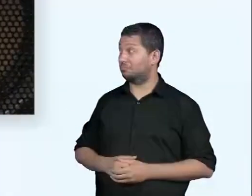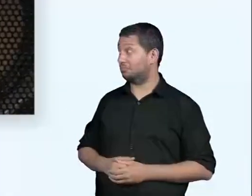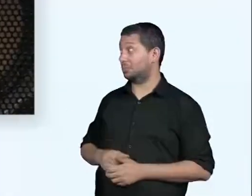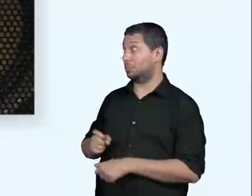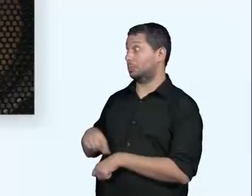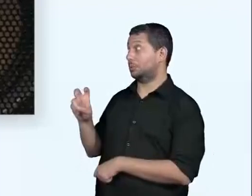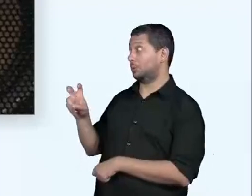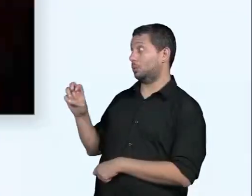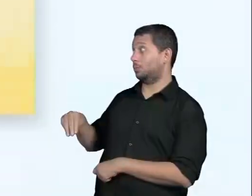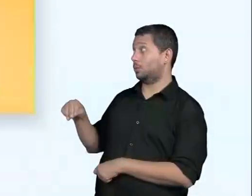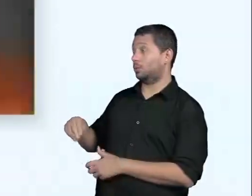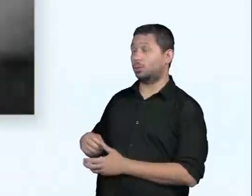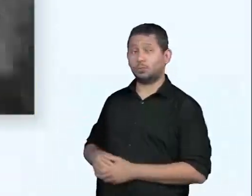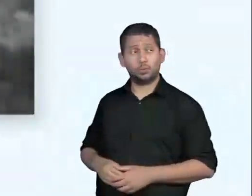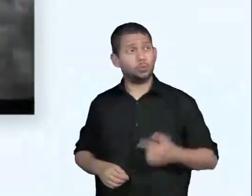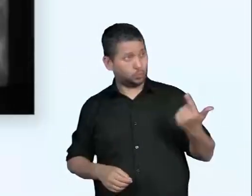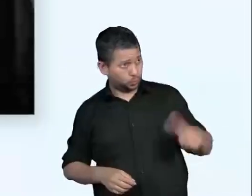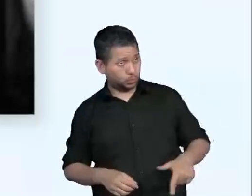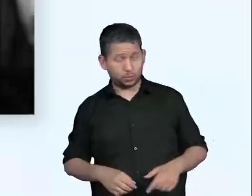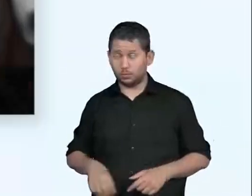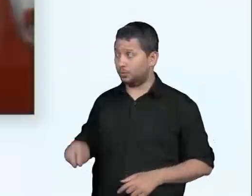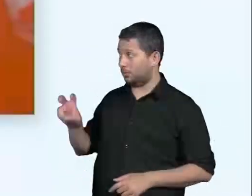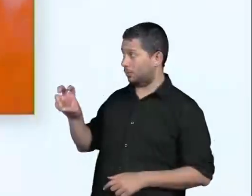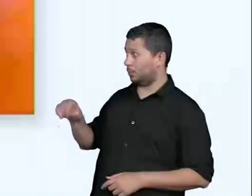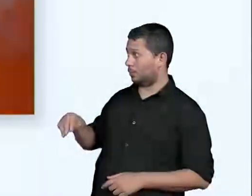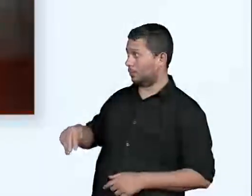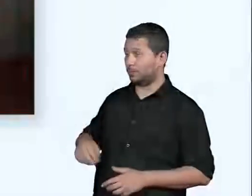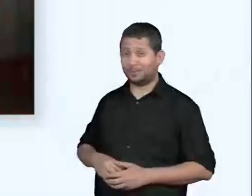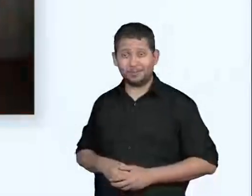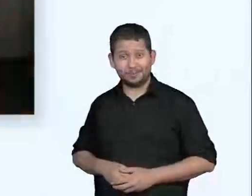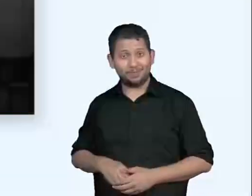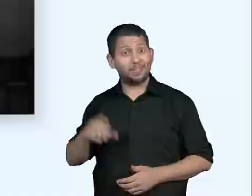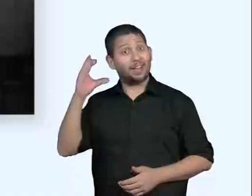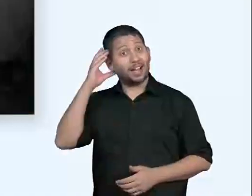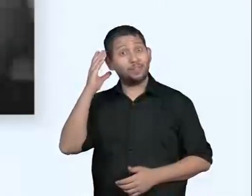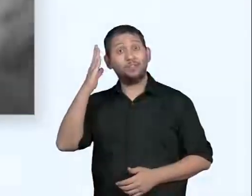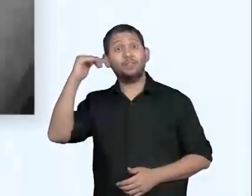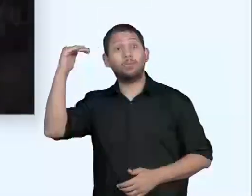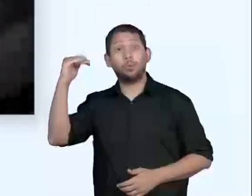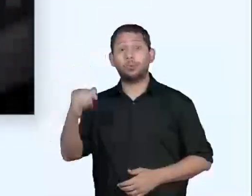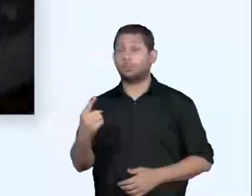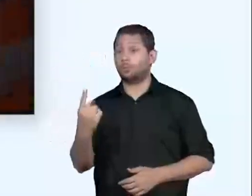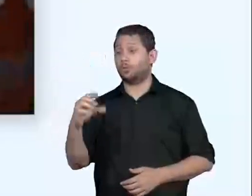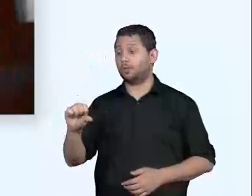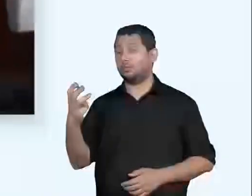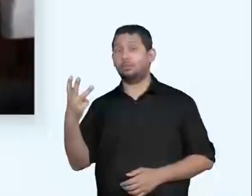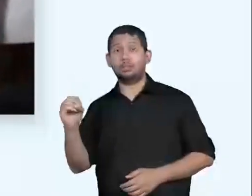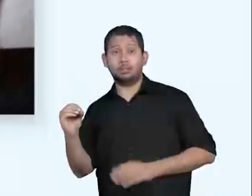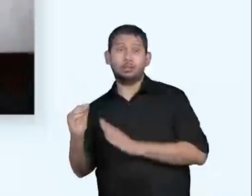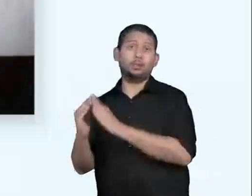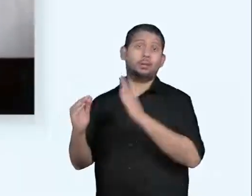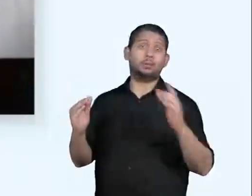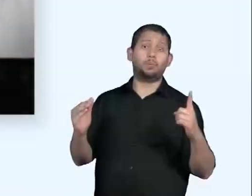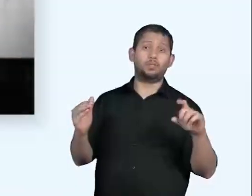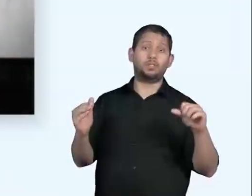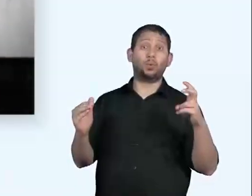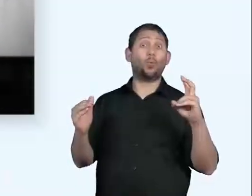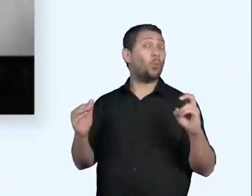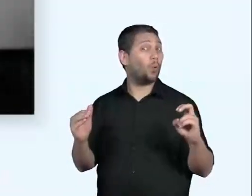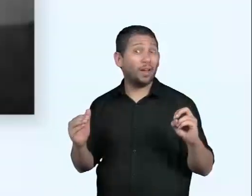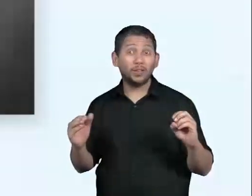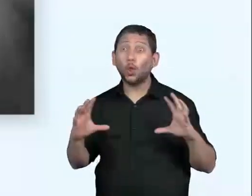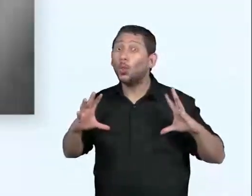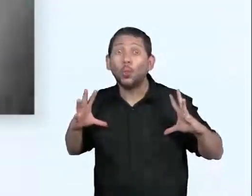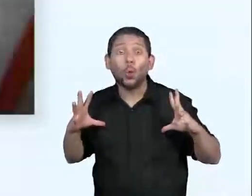5h05. Repita, 5 e 5. O rádio viveu a era de ouro entre as décadas de 1930 e de